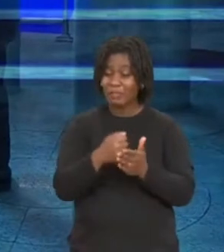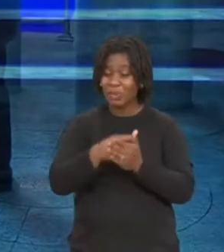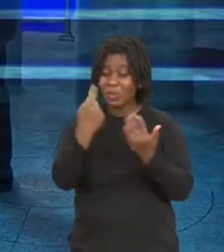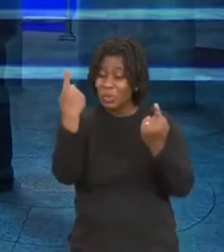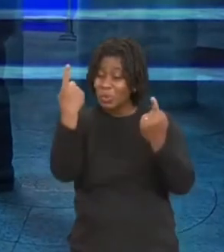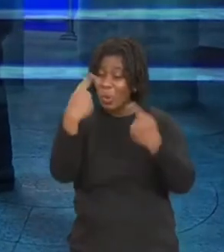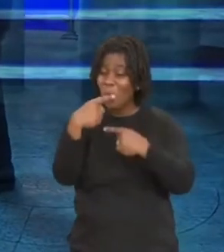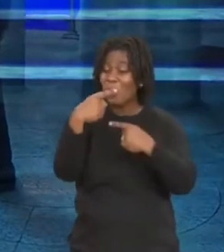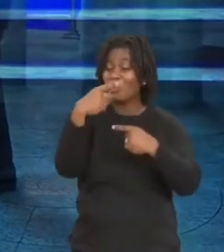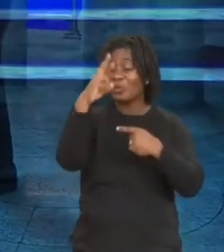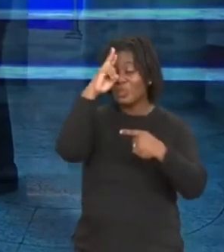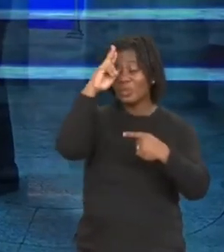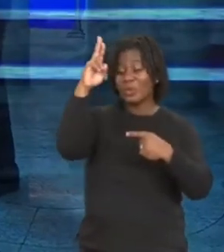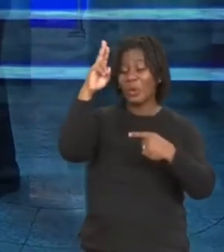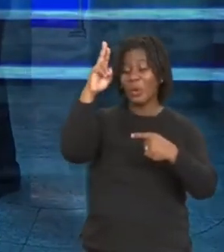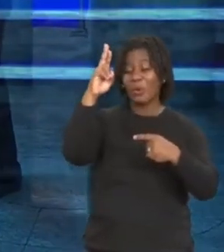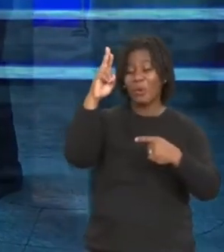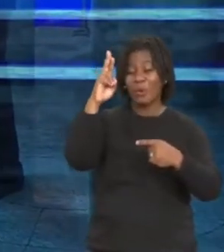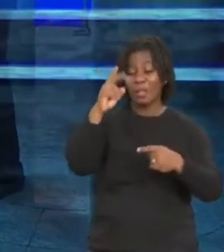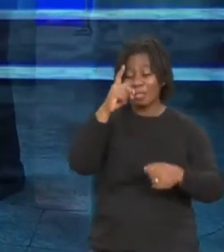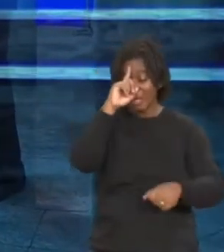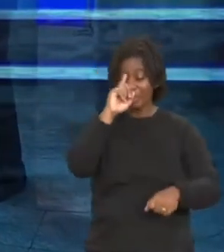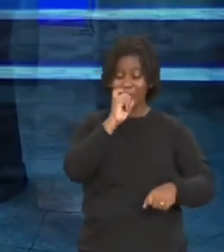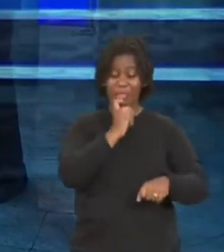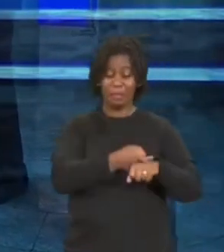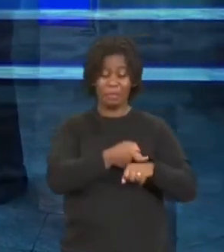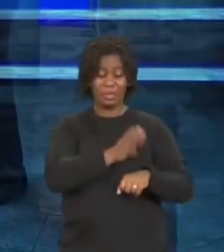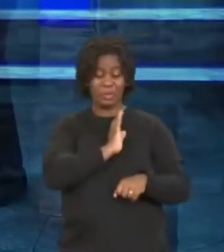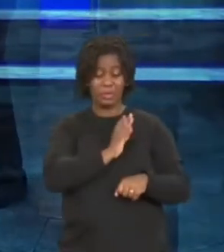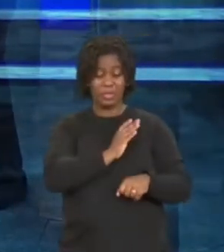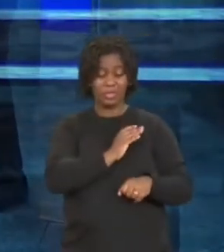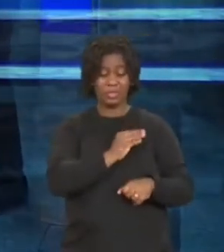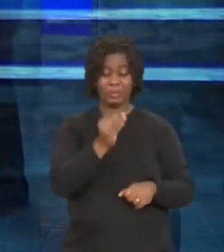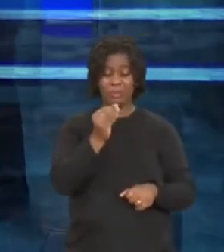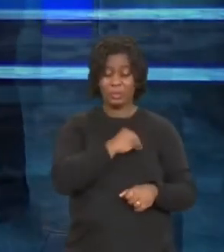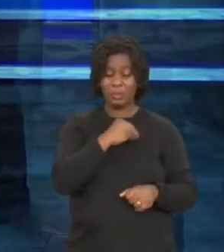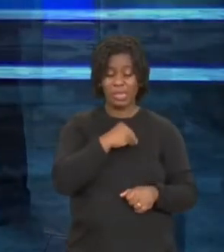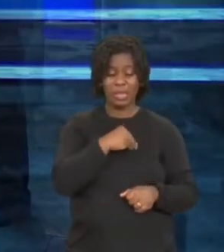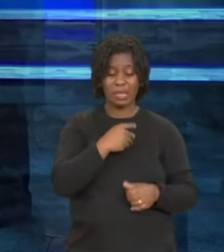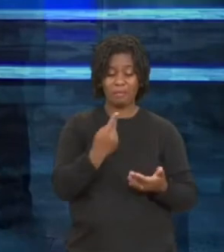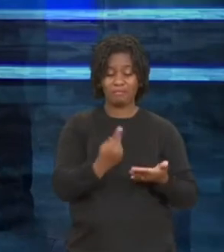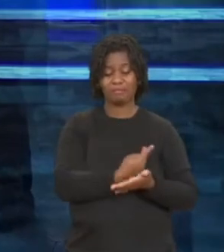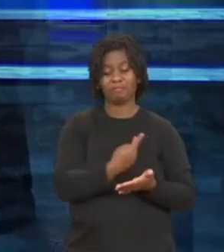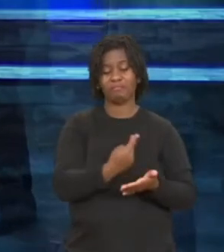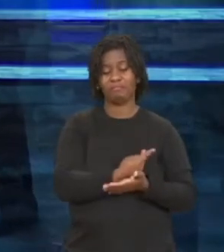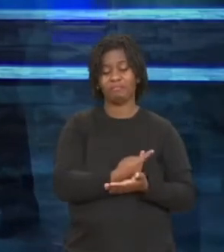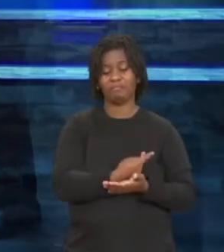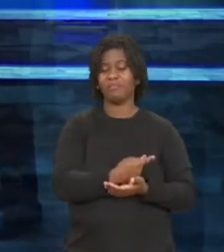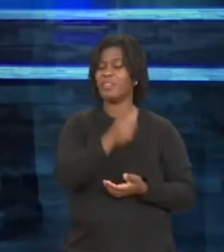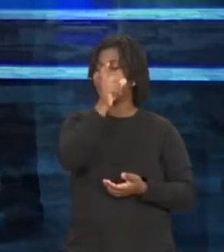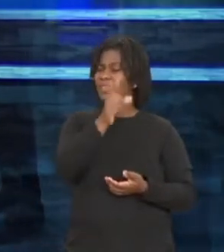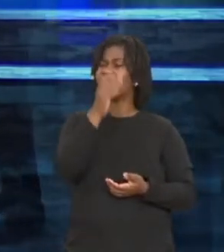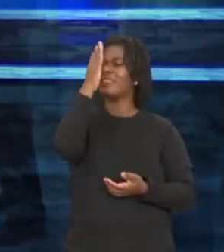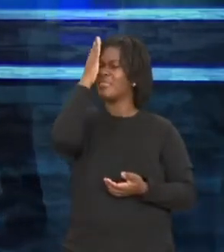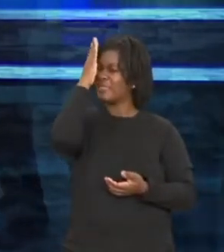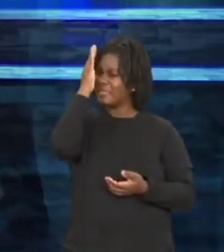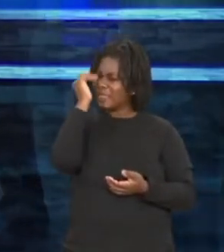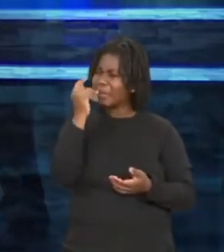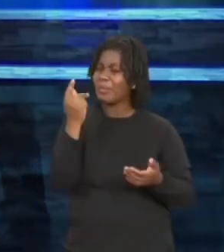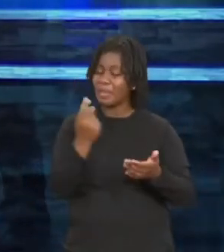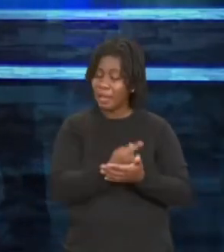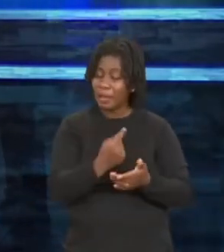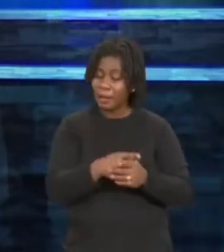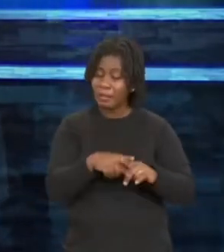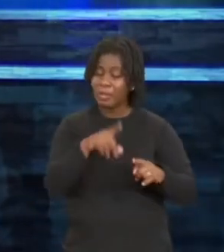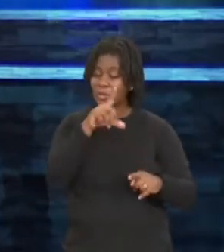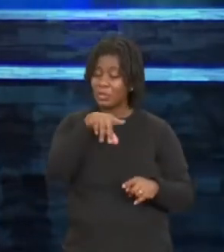na rebeldia do coração, no pecado, no erro. Ela sabe o que é errado e vinha fazendo o